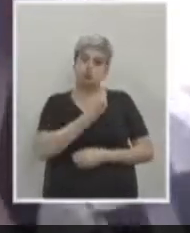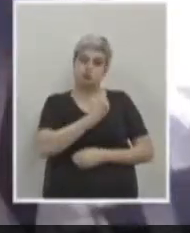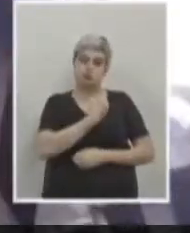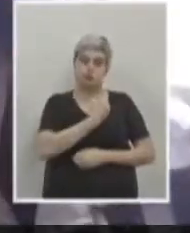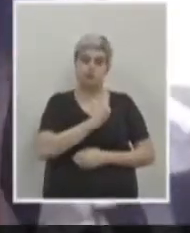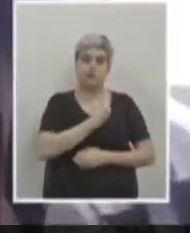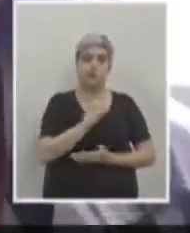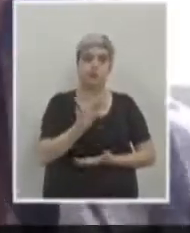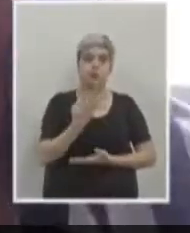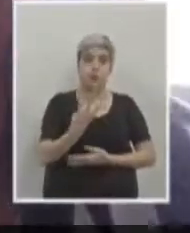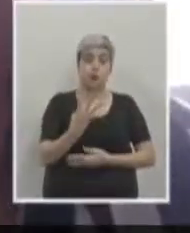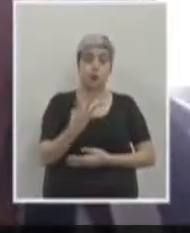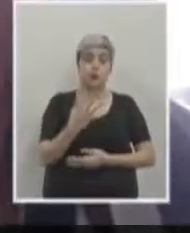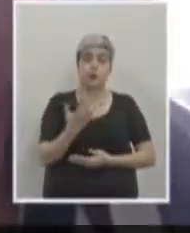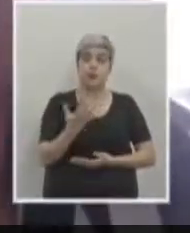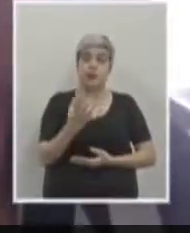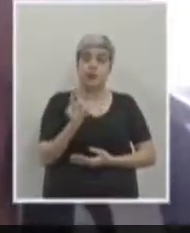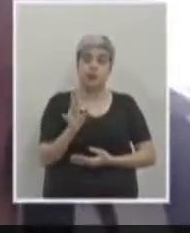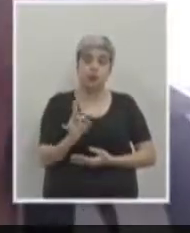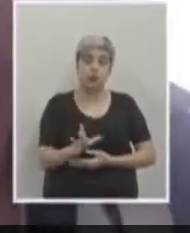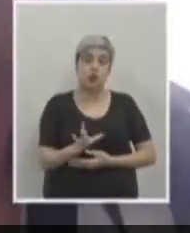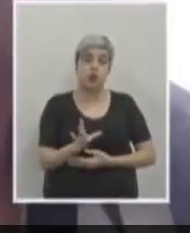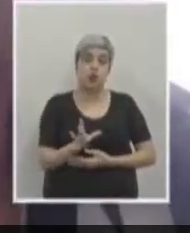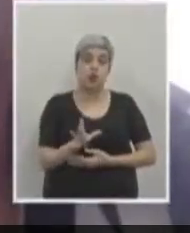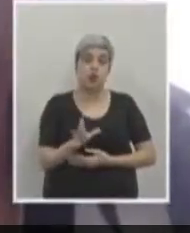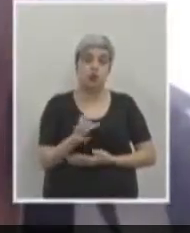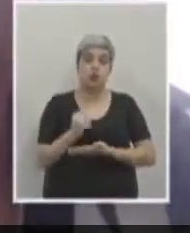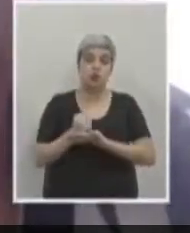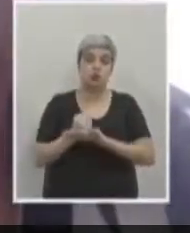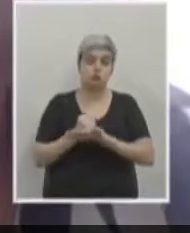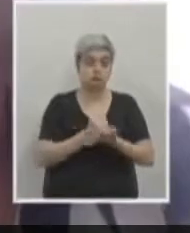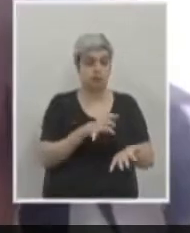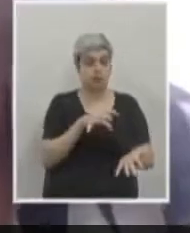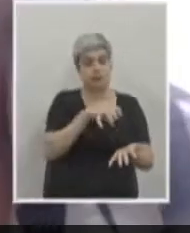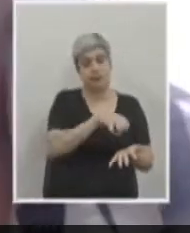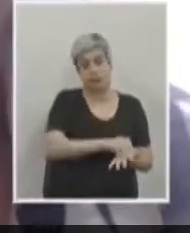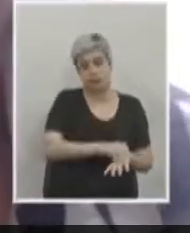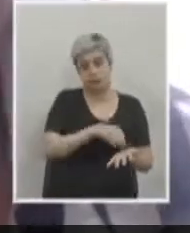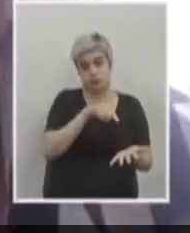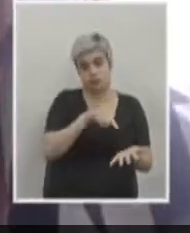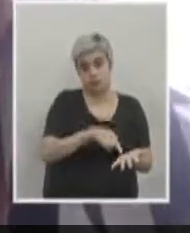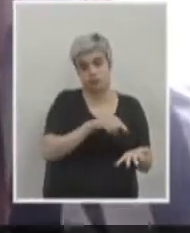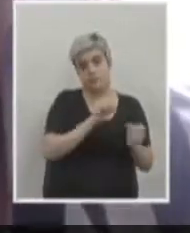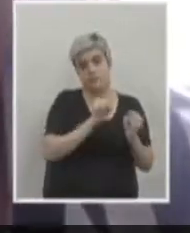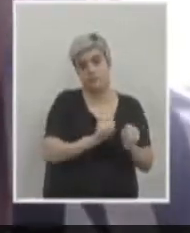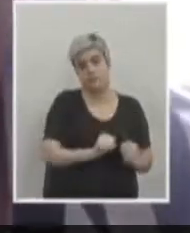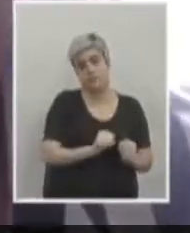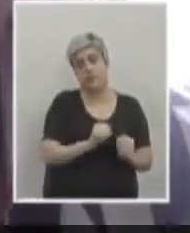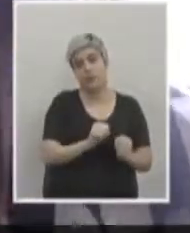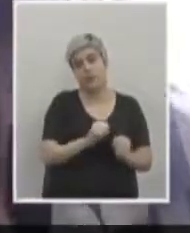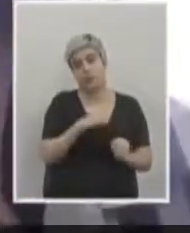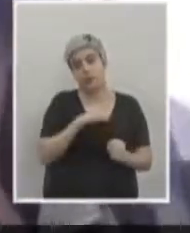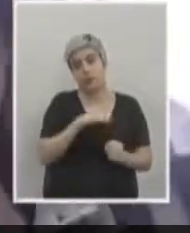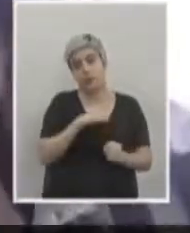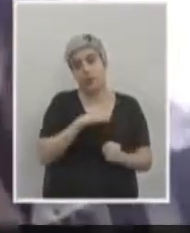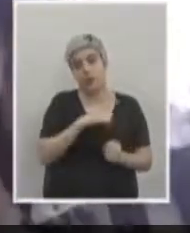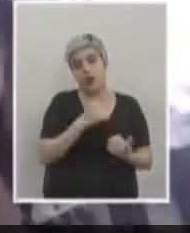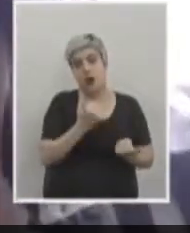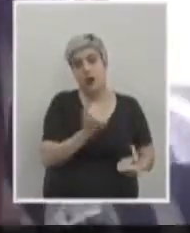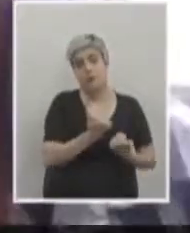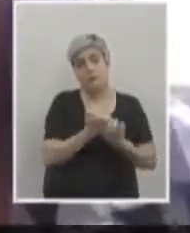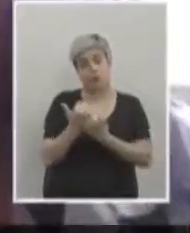ela não inviabiliza totalmente o efetivo de pegar a função de apoio, né? Porque